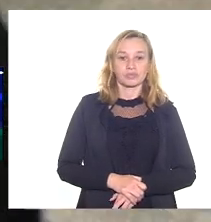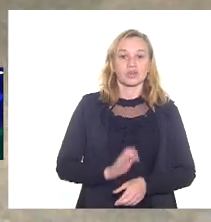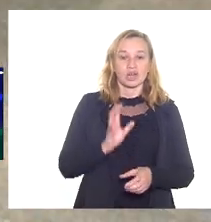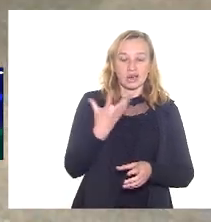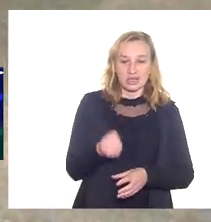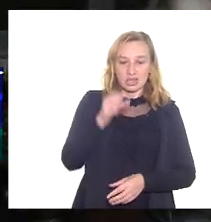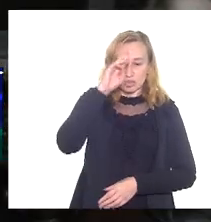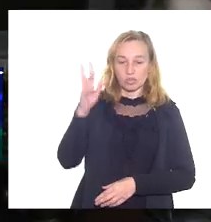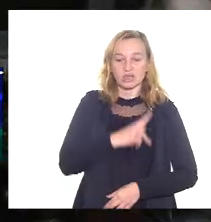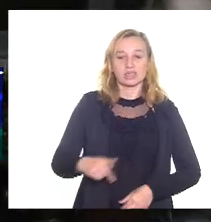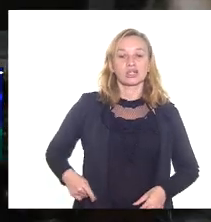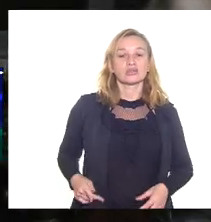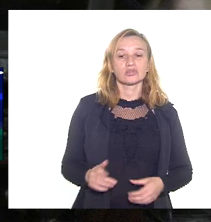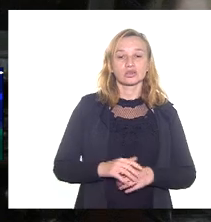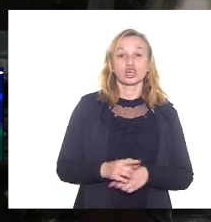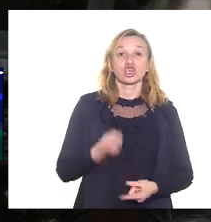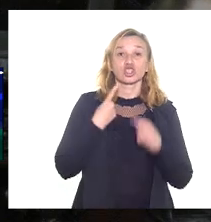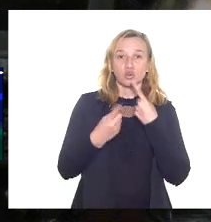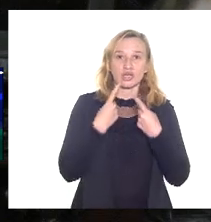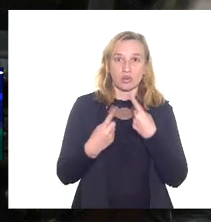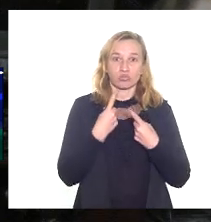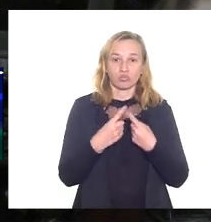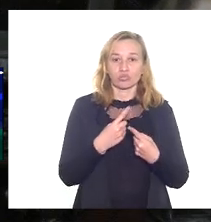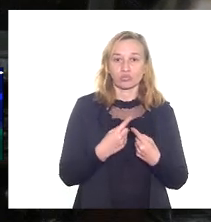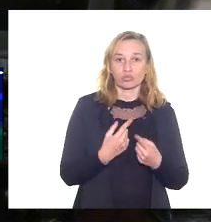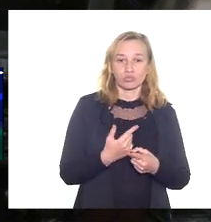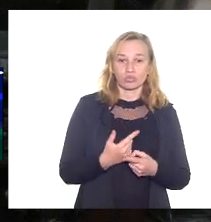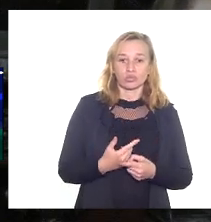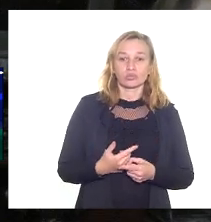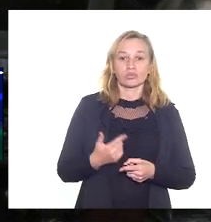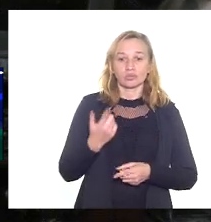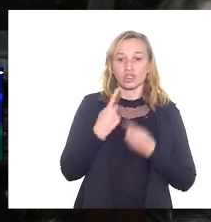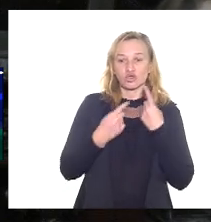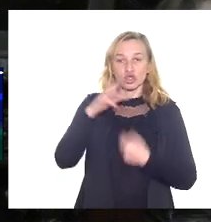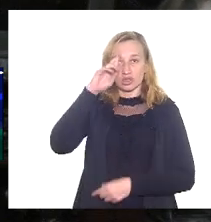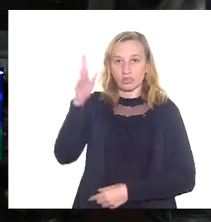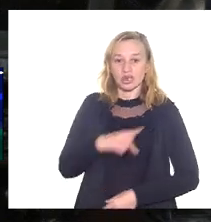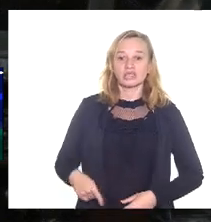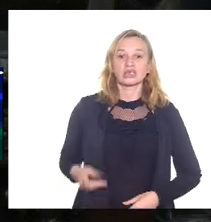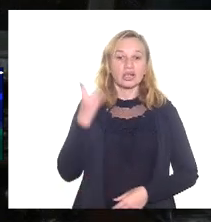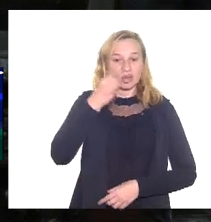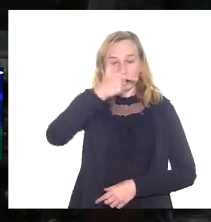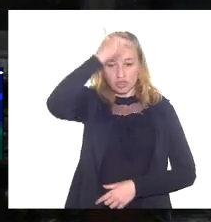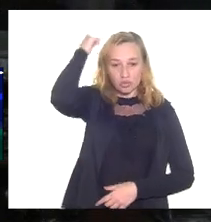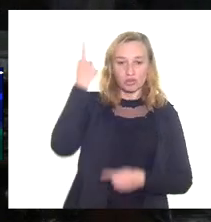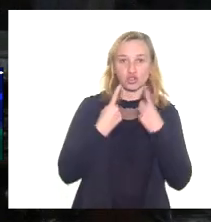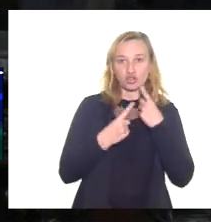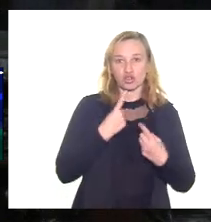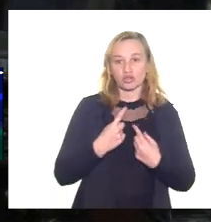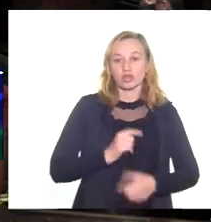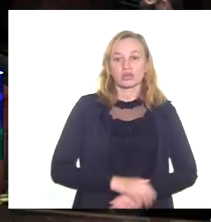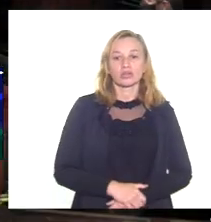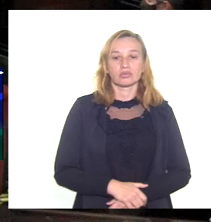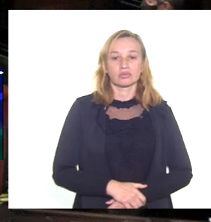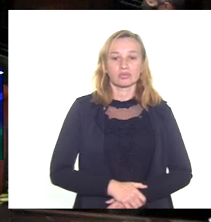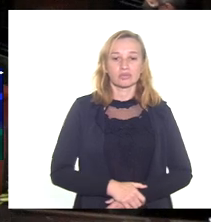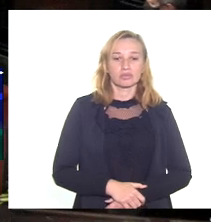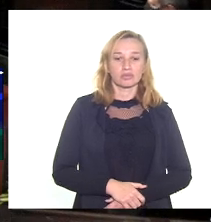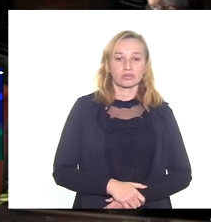Favorável, presidente. Os pareceres emitidos em discussão. Para discutir, senhor presidente. Deputado Luiz Paulo, para discutir.